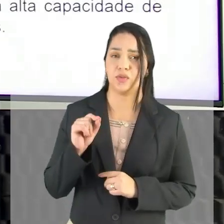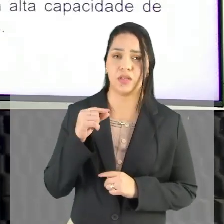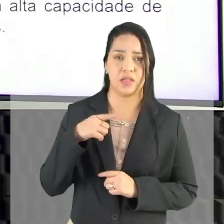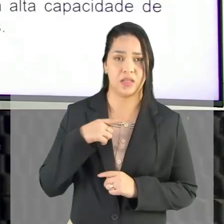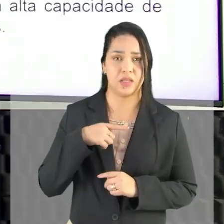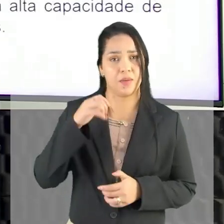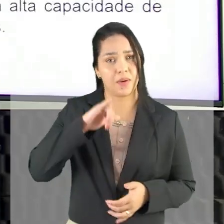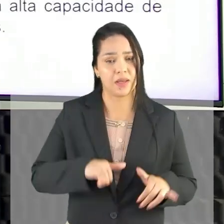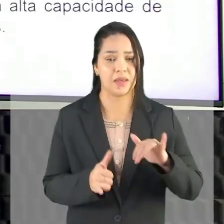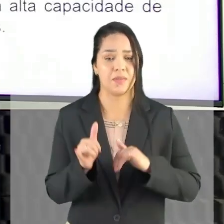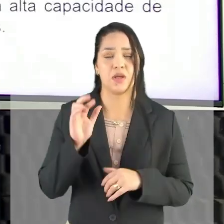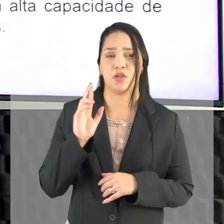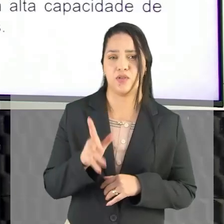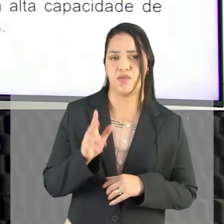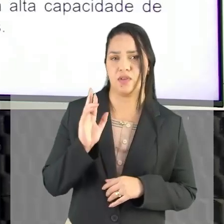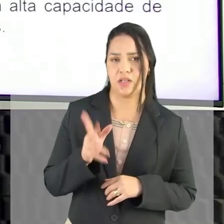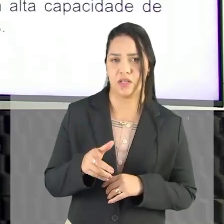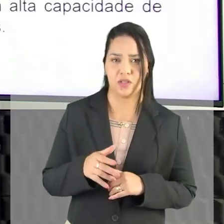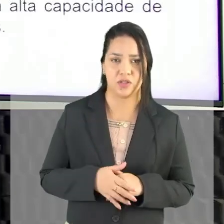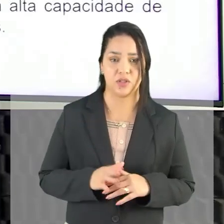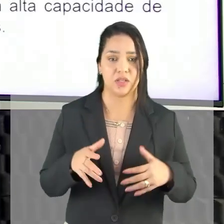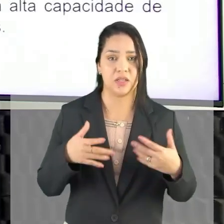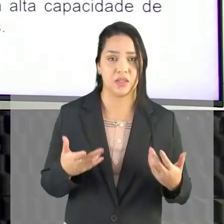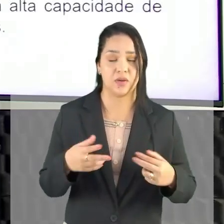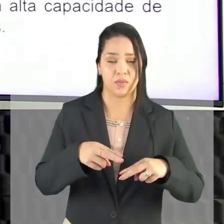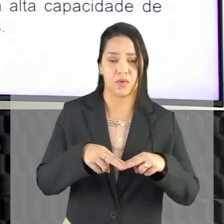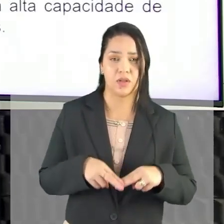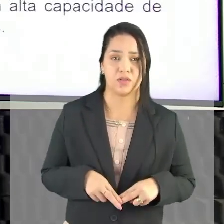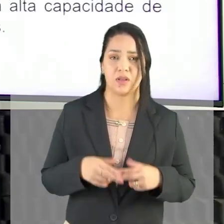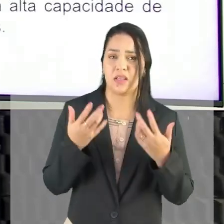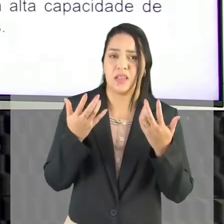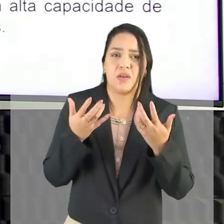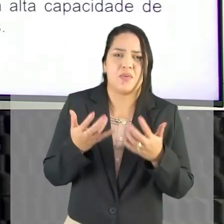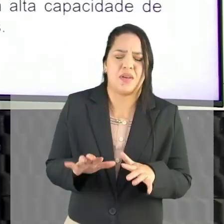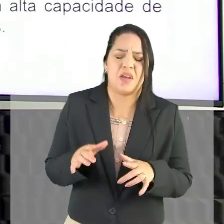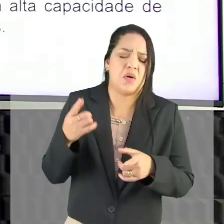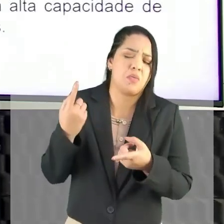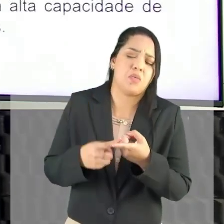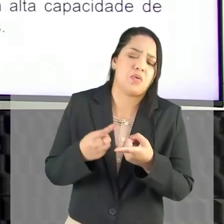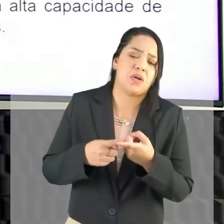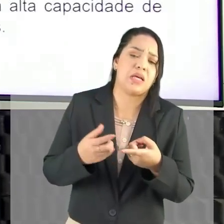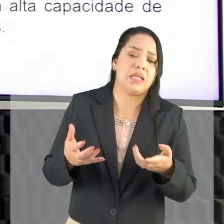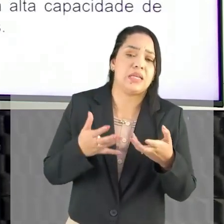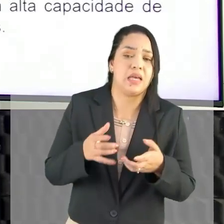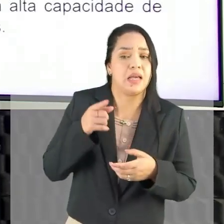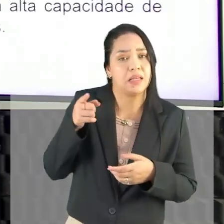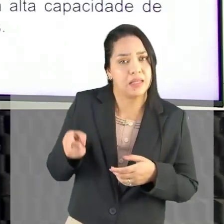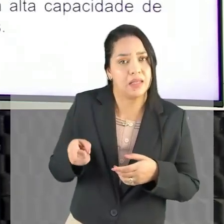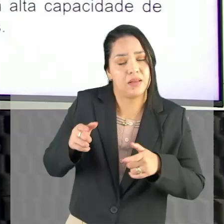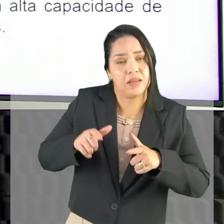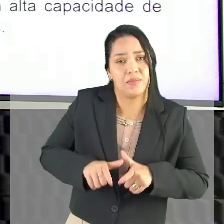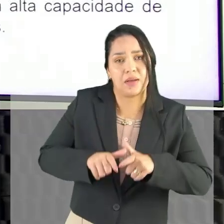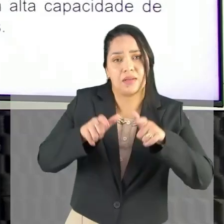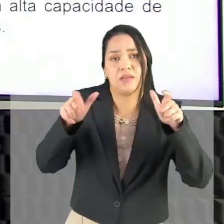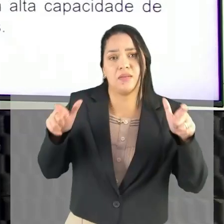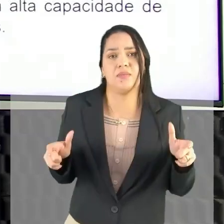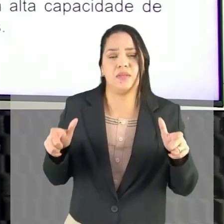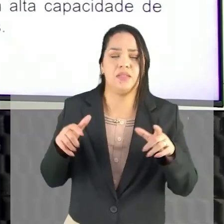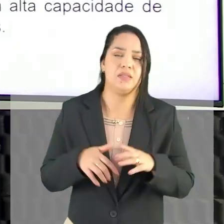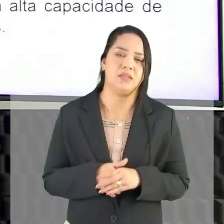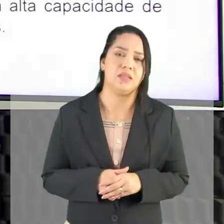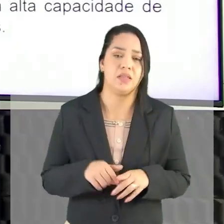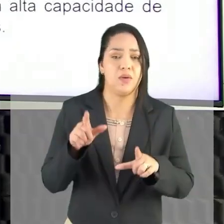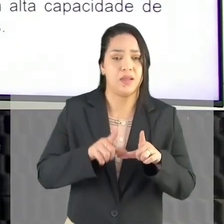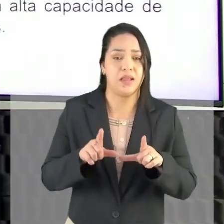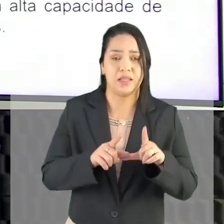uma química diferente. Então veja, ó, ele não quer a causa, ele quer aquilo que maximiza o fenômeno.